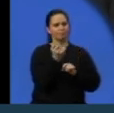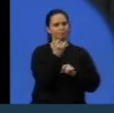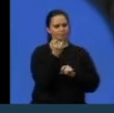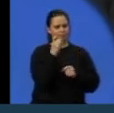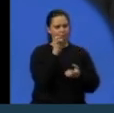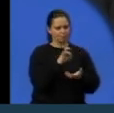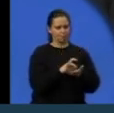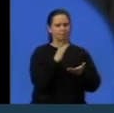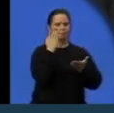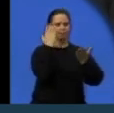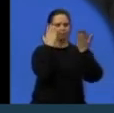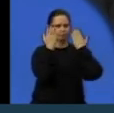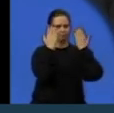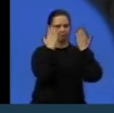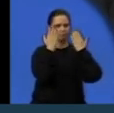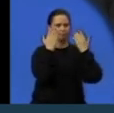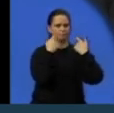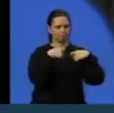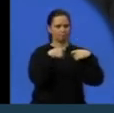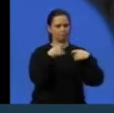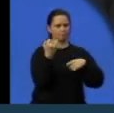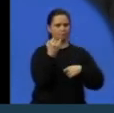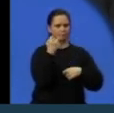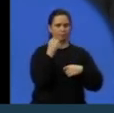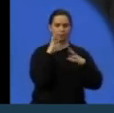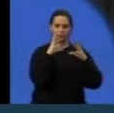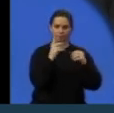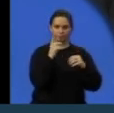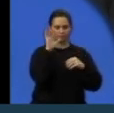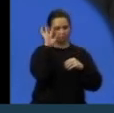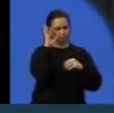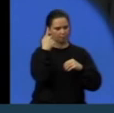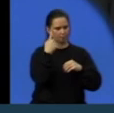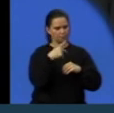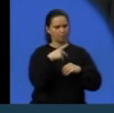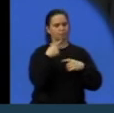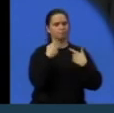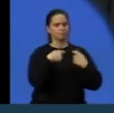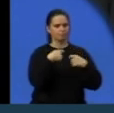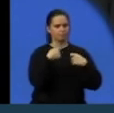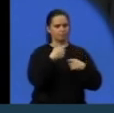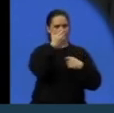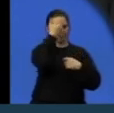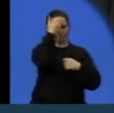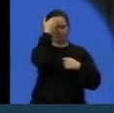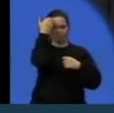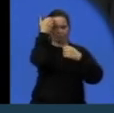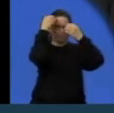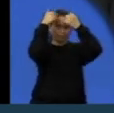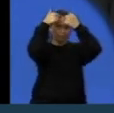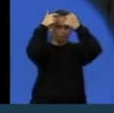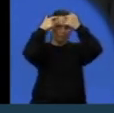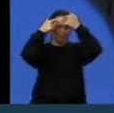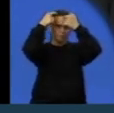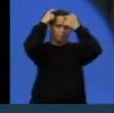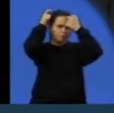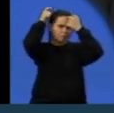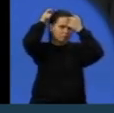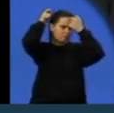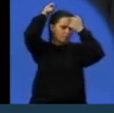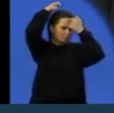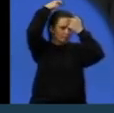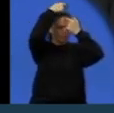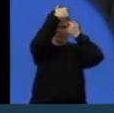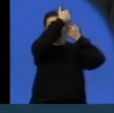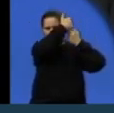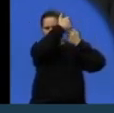devem ser avaliados. Mas todos os sinais dependem do local do cérebro que foi acometido. É o